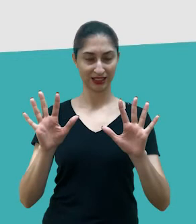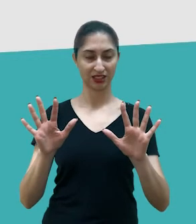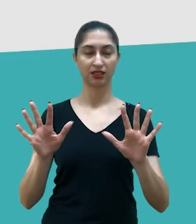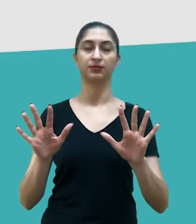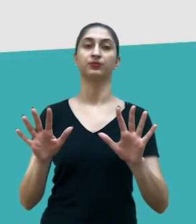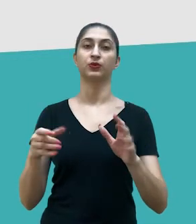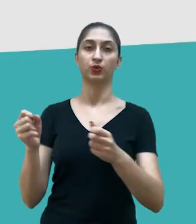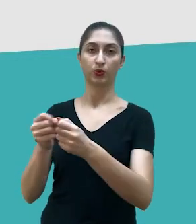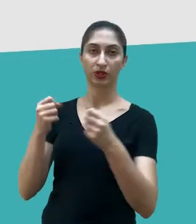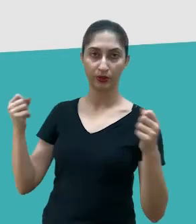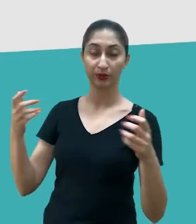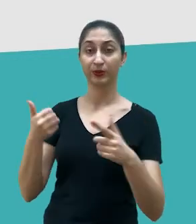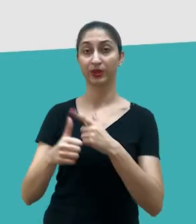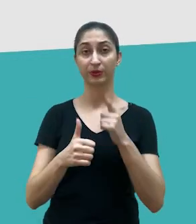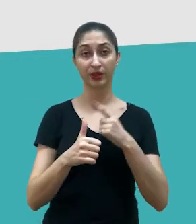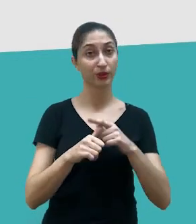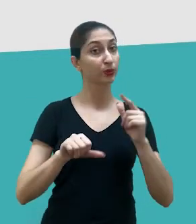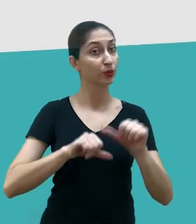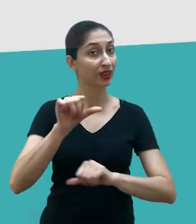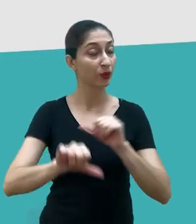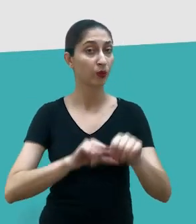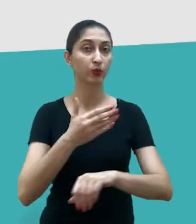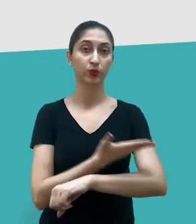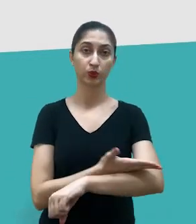Primeira coisa, mudar o hábito. Né? Nós